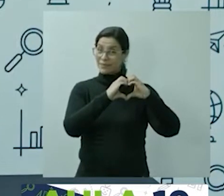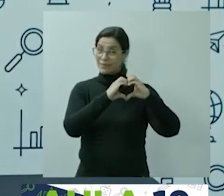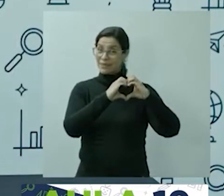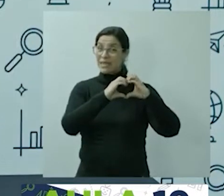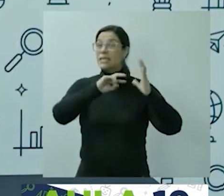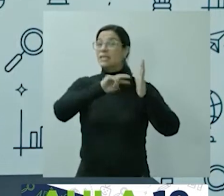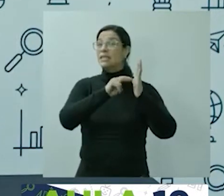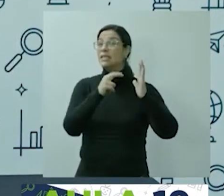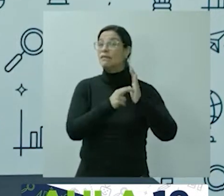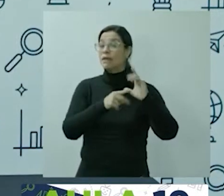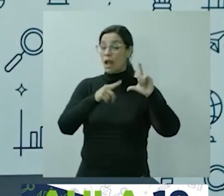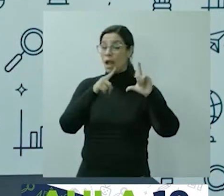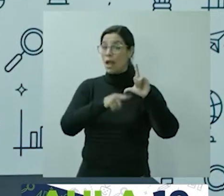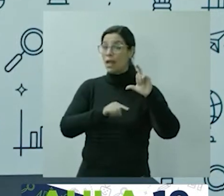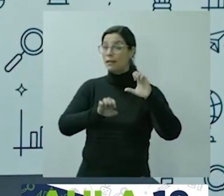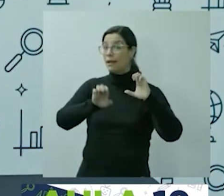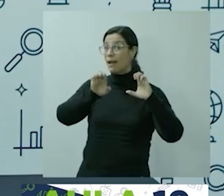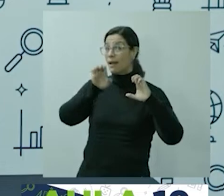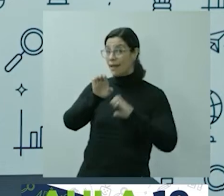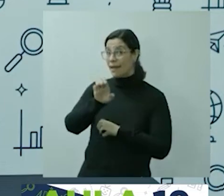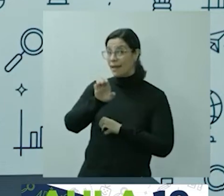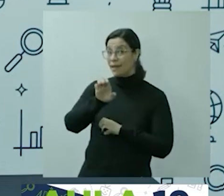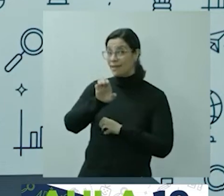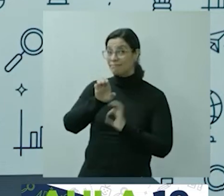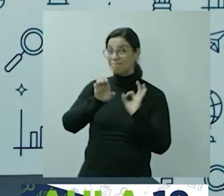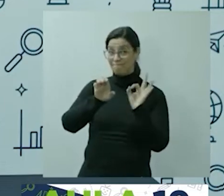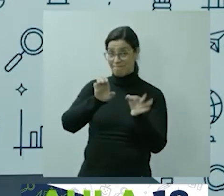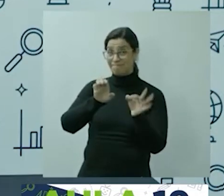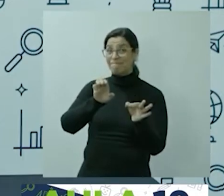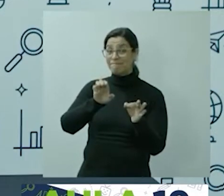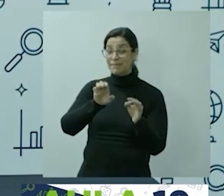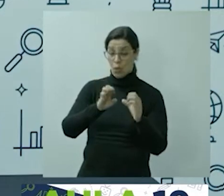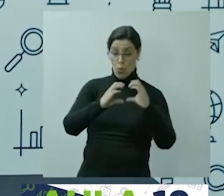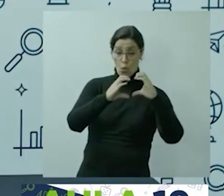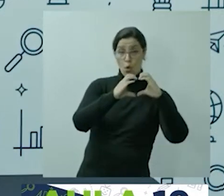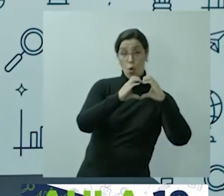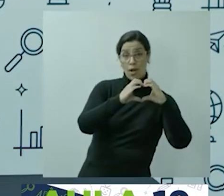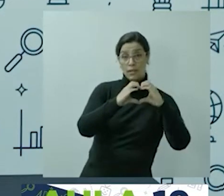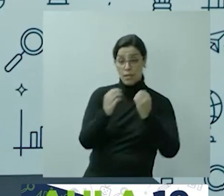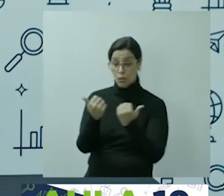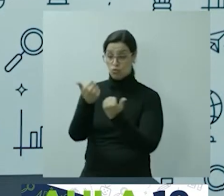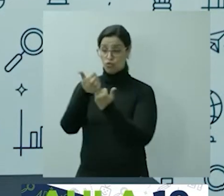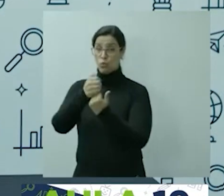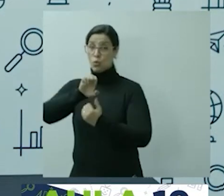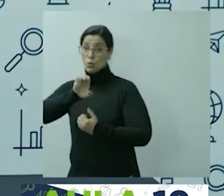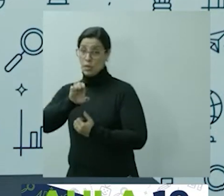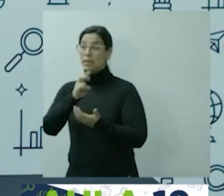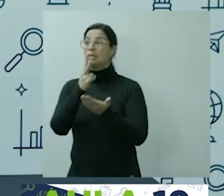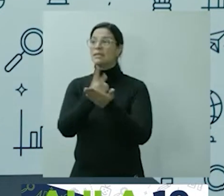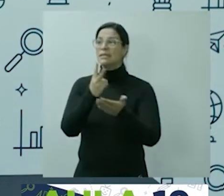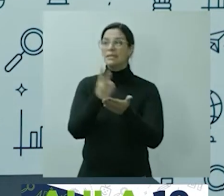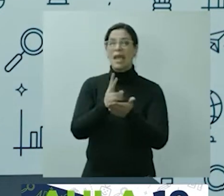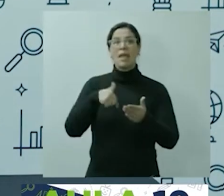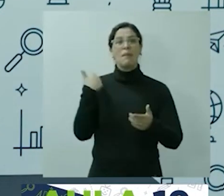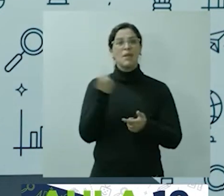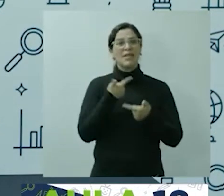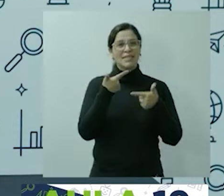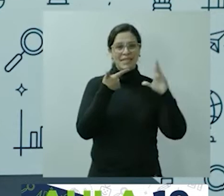nós devemos substituir pela letra E. E toda vez que